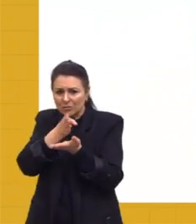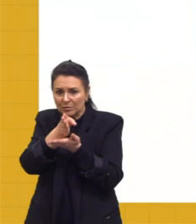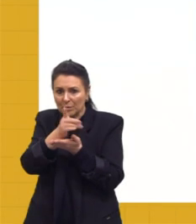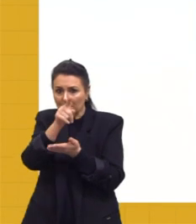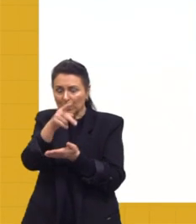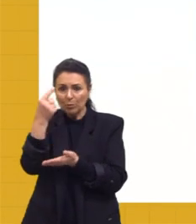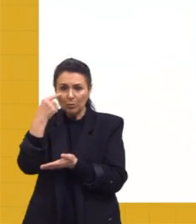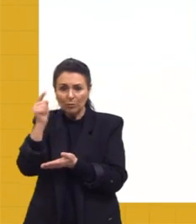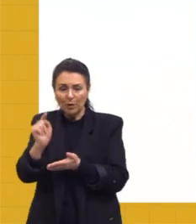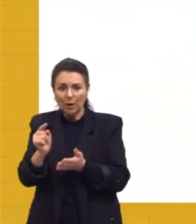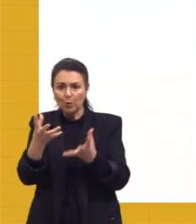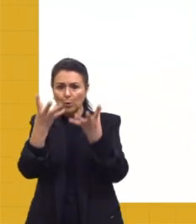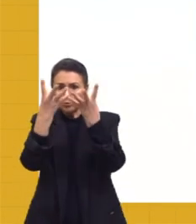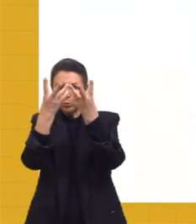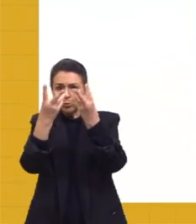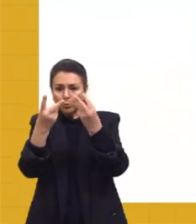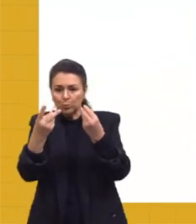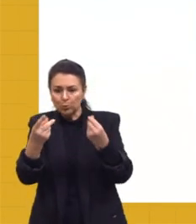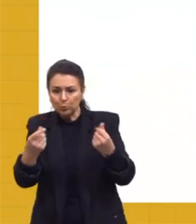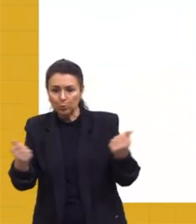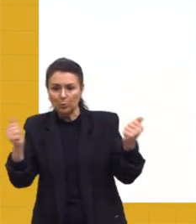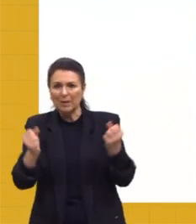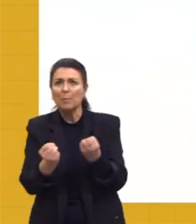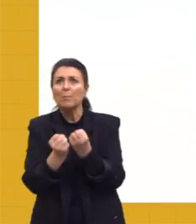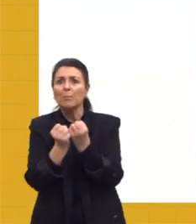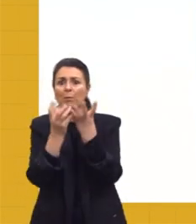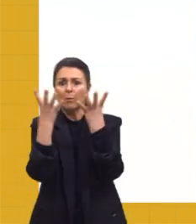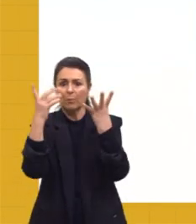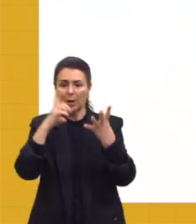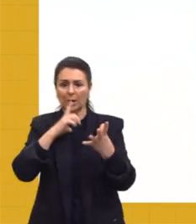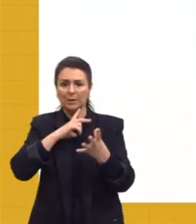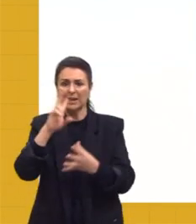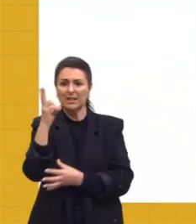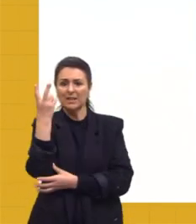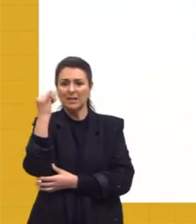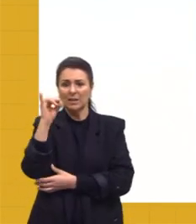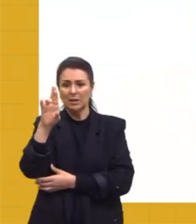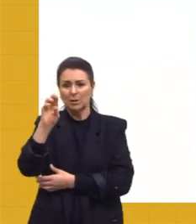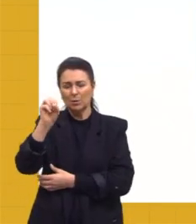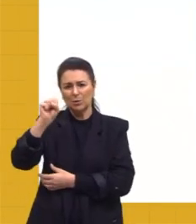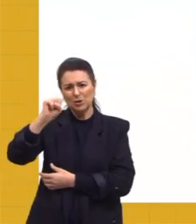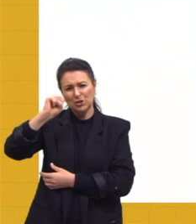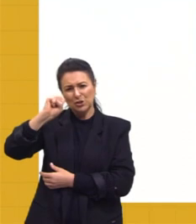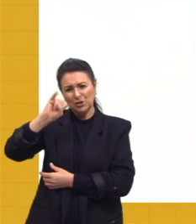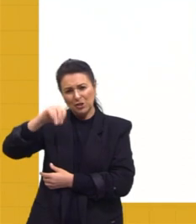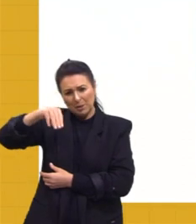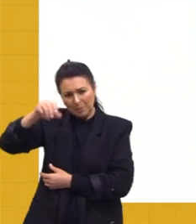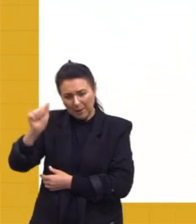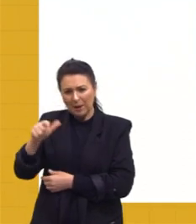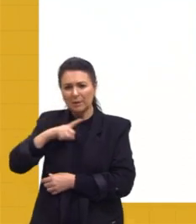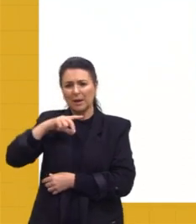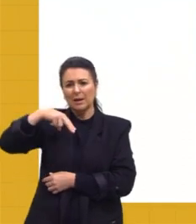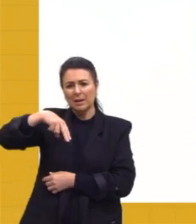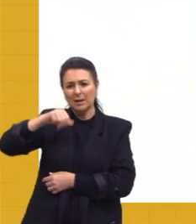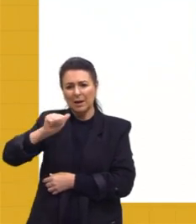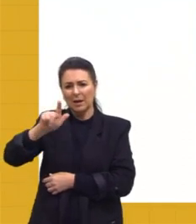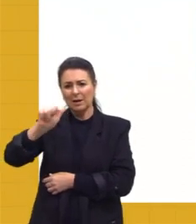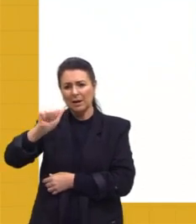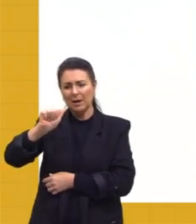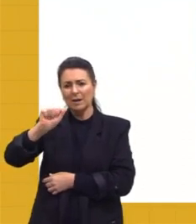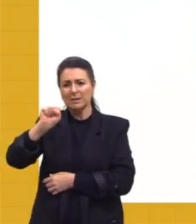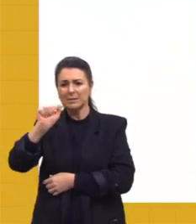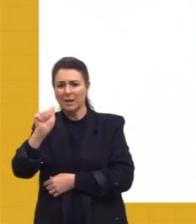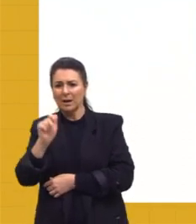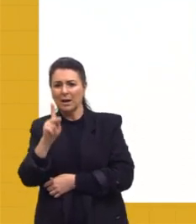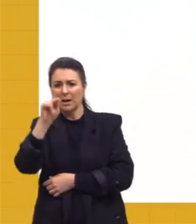para destruição nessas bombas tá tem ali a bomba de Hiroshima né a bomba de Nagasaki a bomba maior